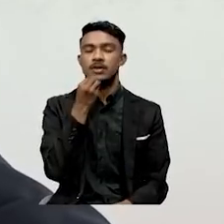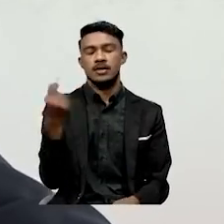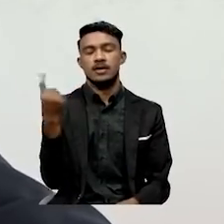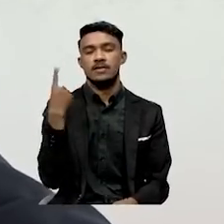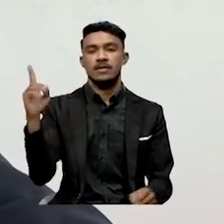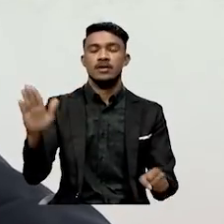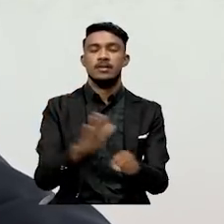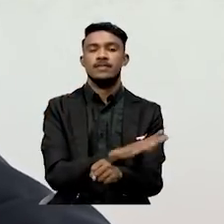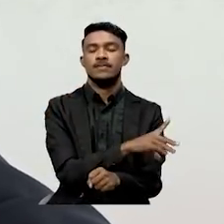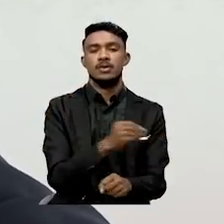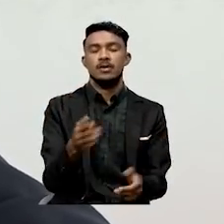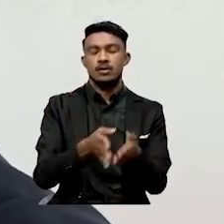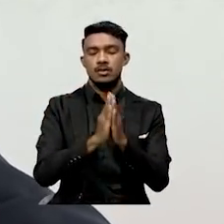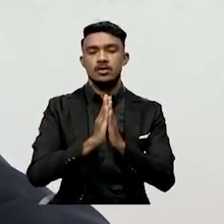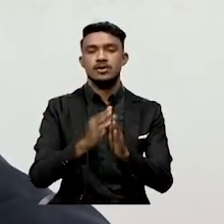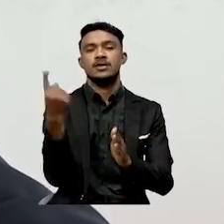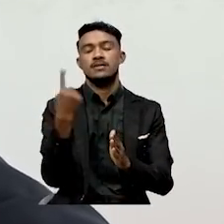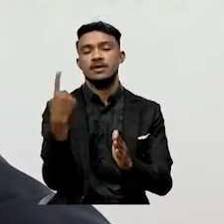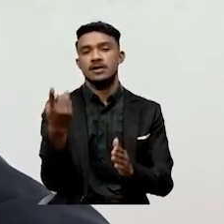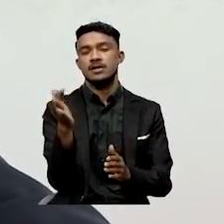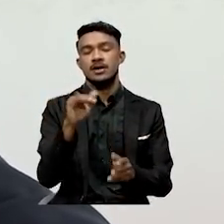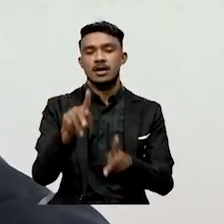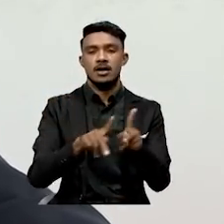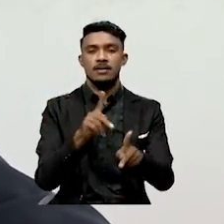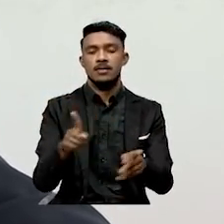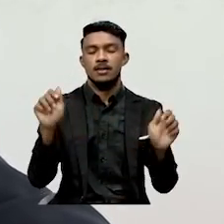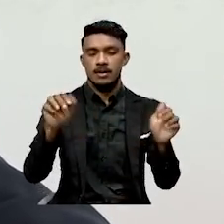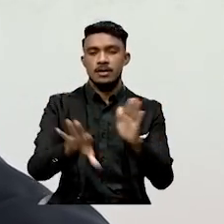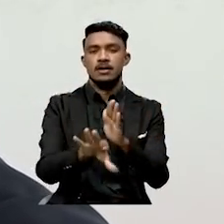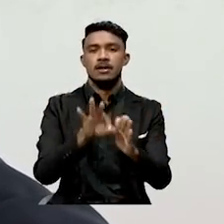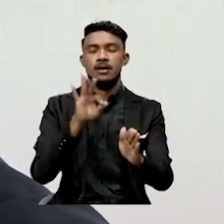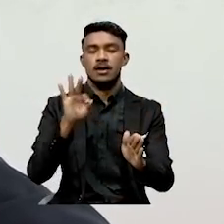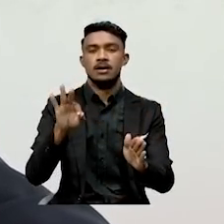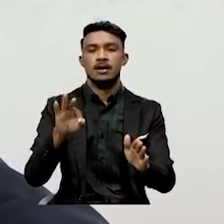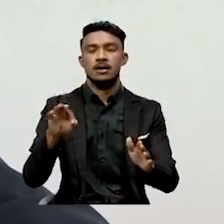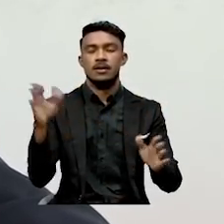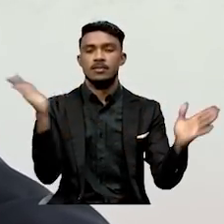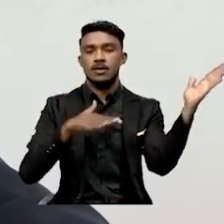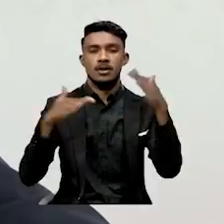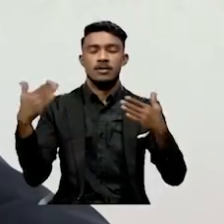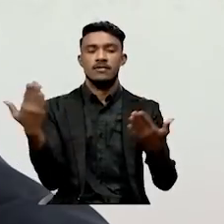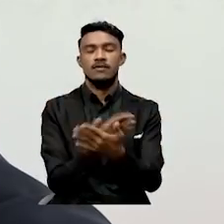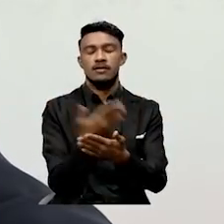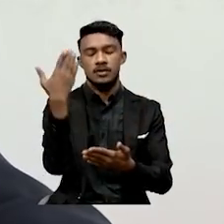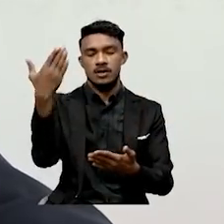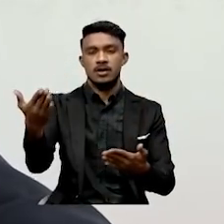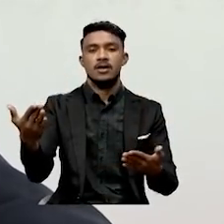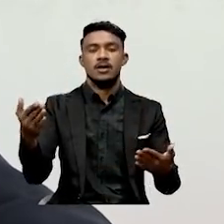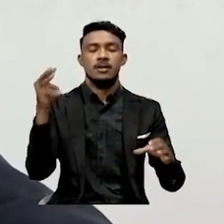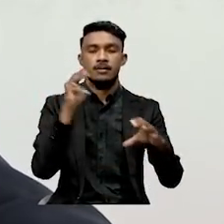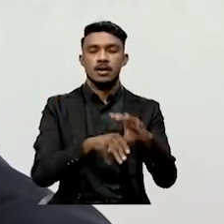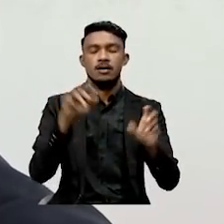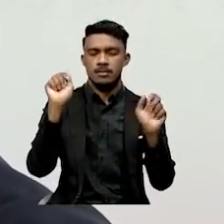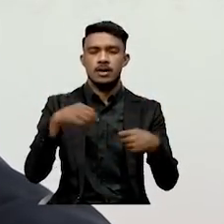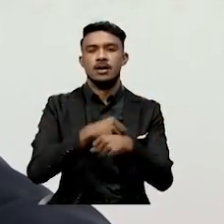a cuxuna fatim para se cidadão se não é tão especulação folha e a mercado bele hal compliant